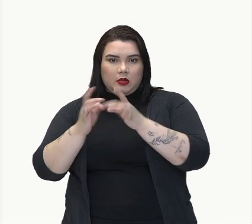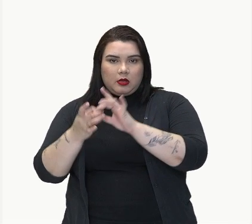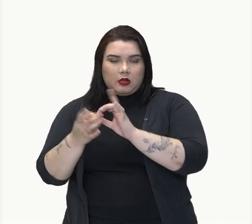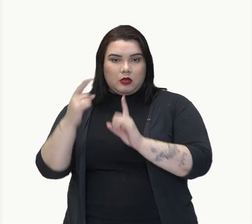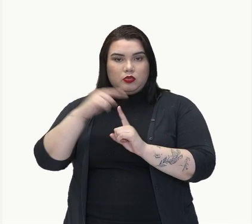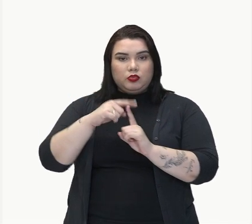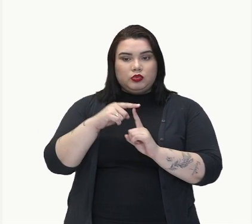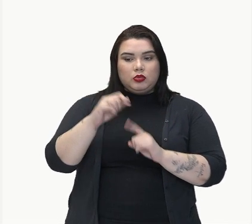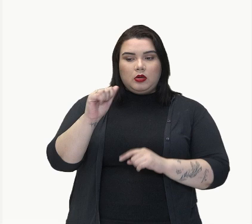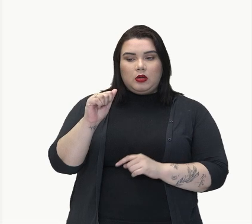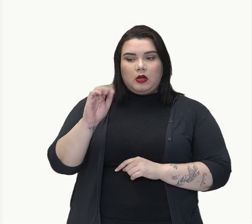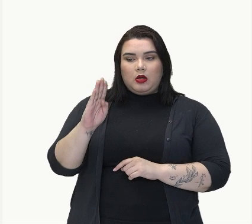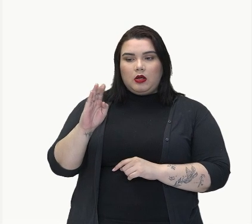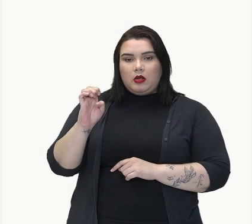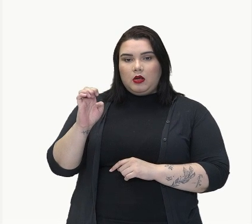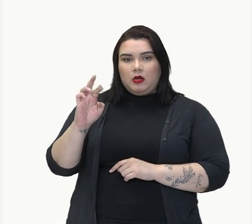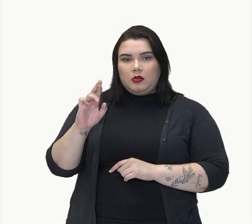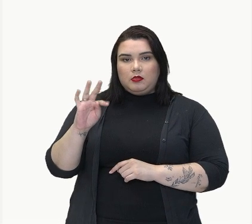aberta.